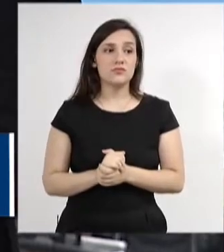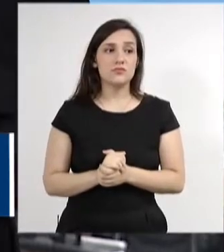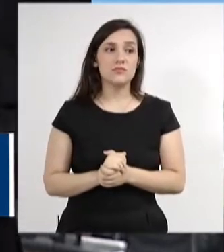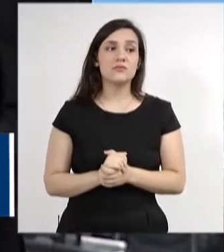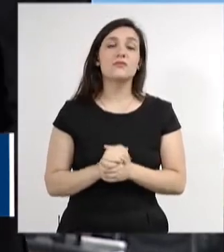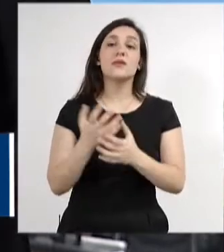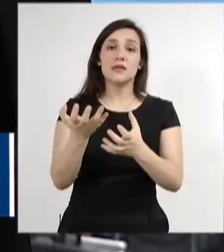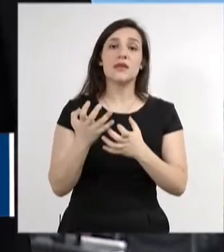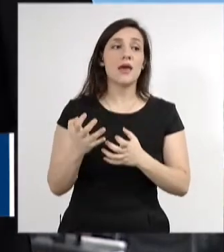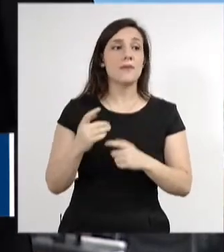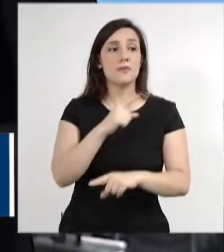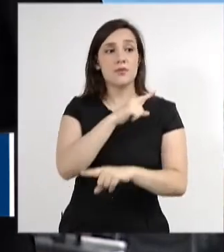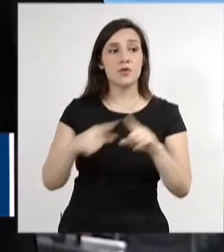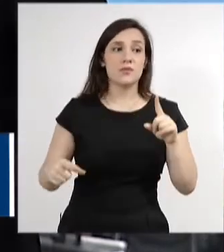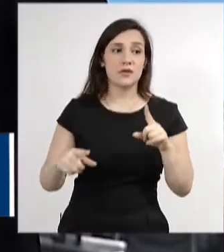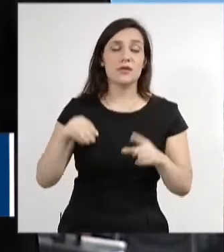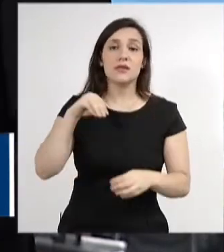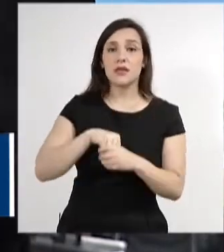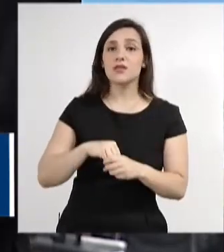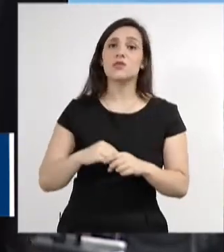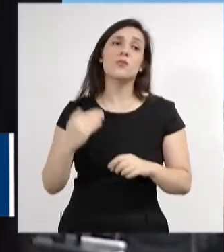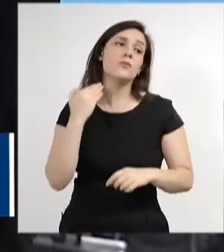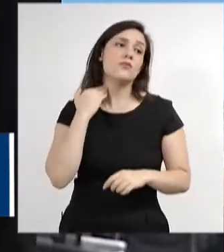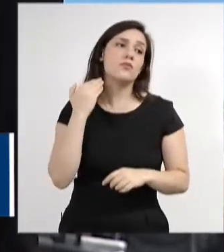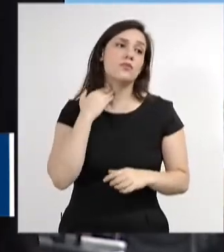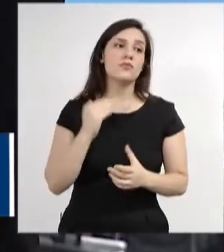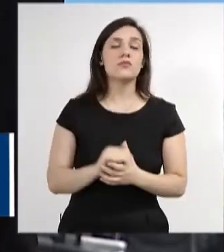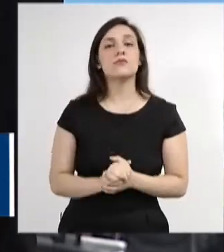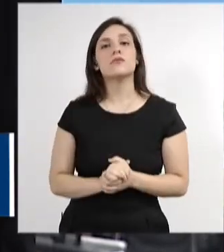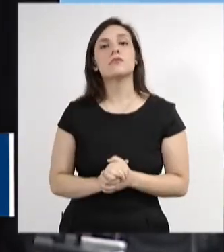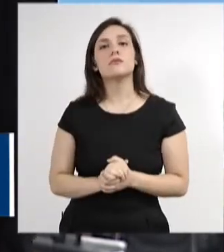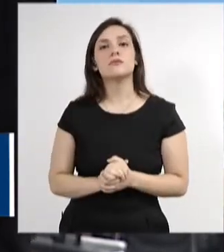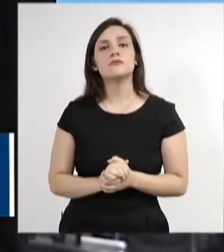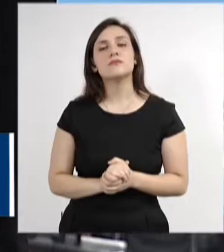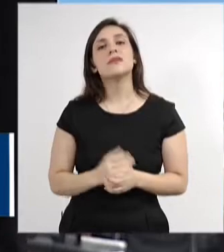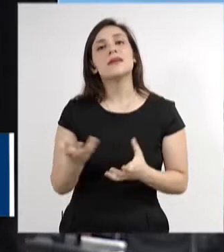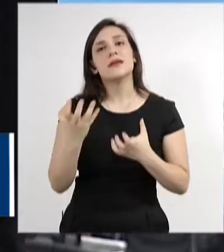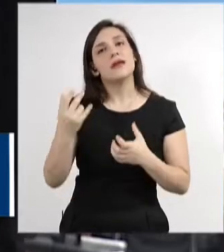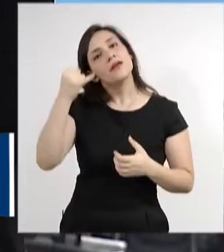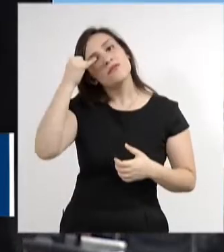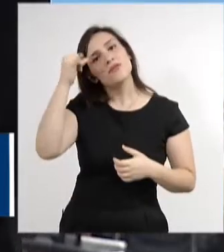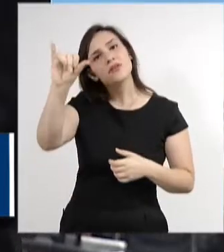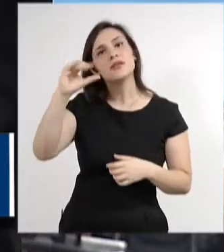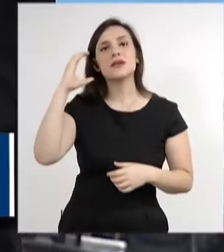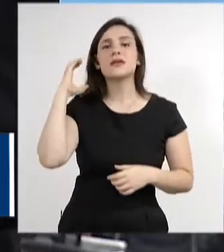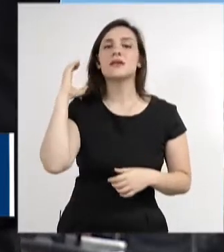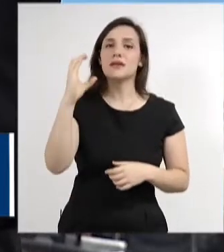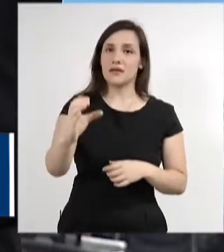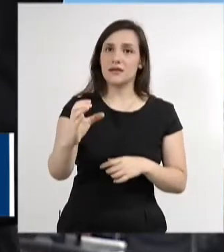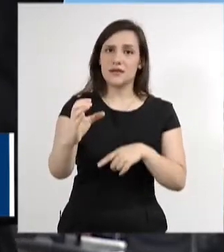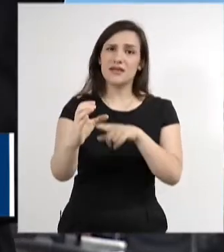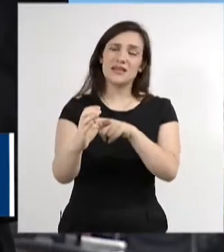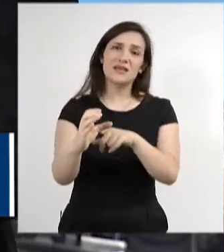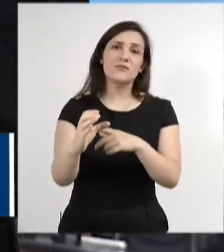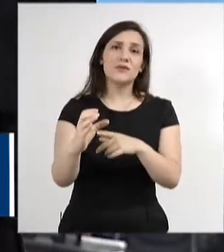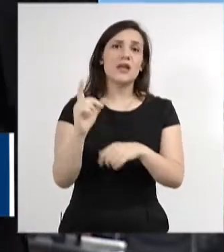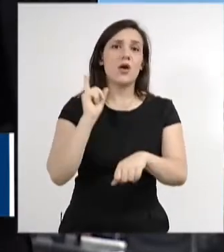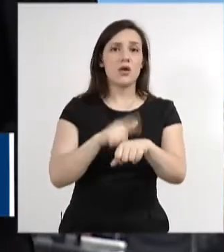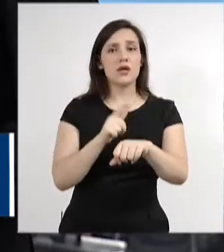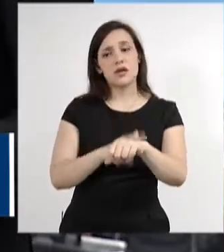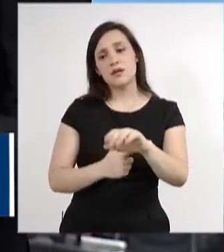aparelhos celulares dentro das agências bancárias. A ideia é justamente tentar evitar aí a questão dos crimes de saidinha de banco,